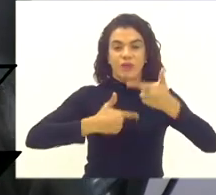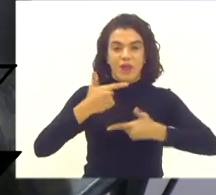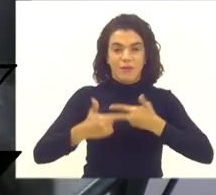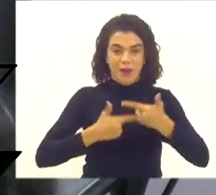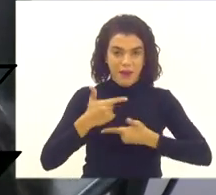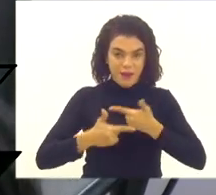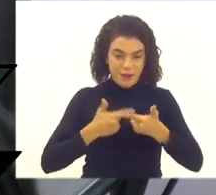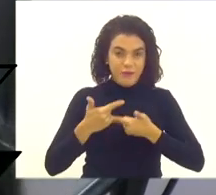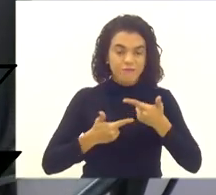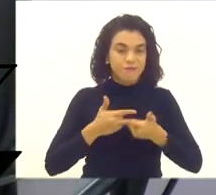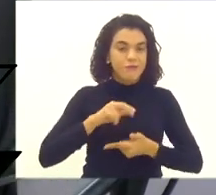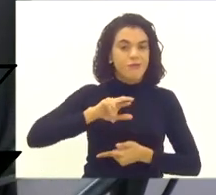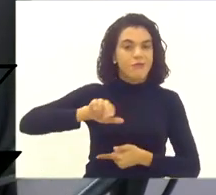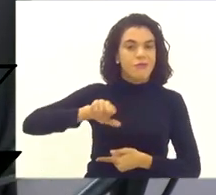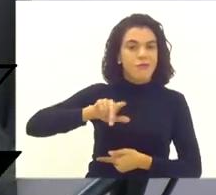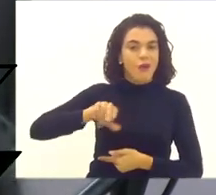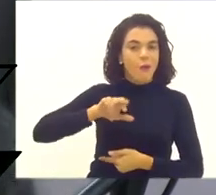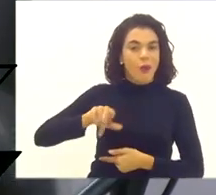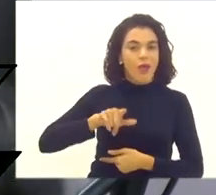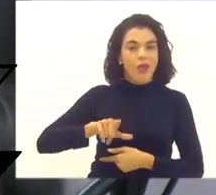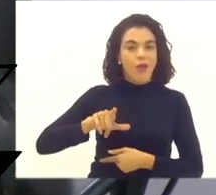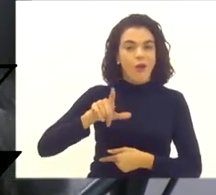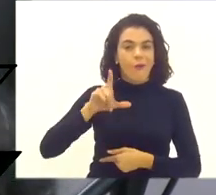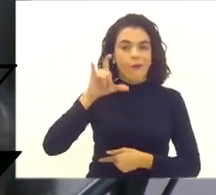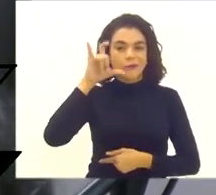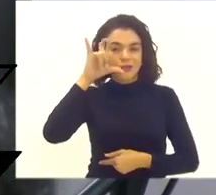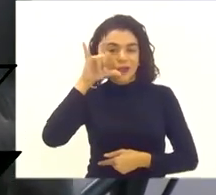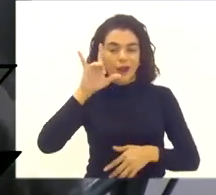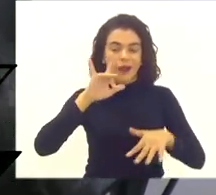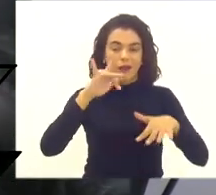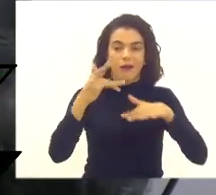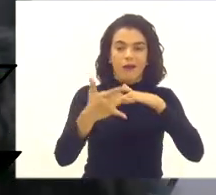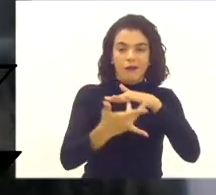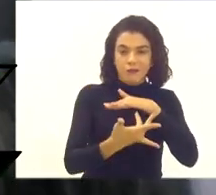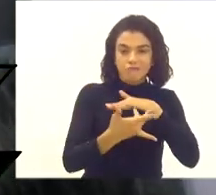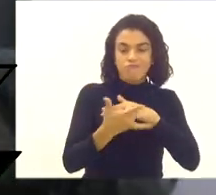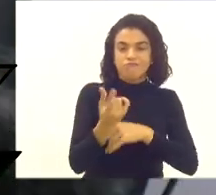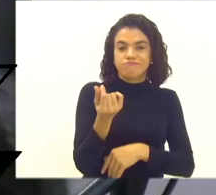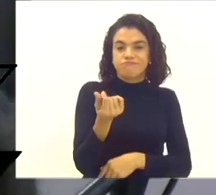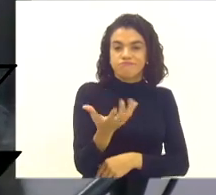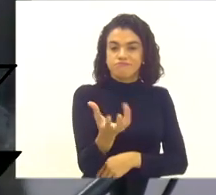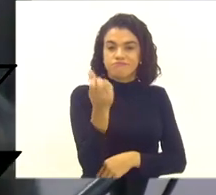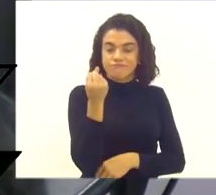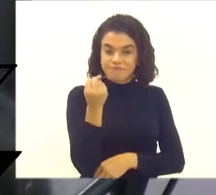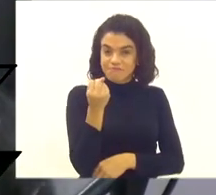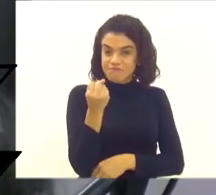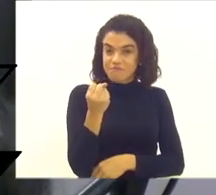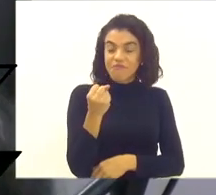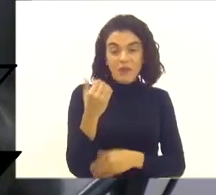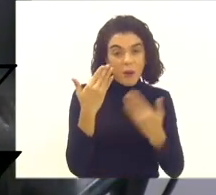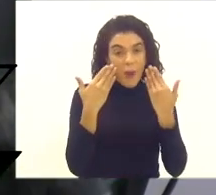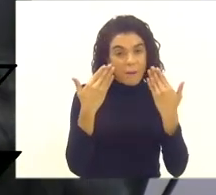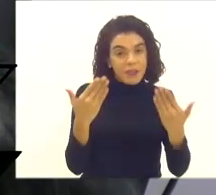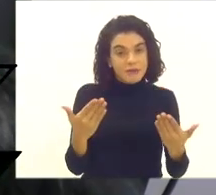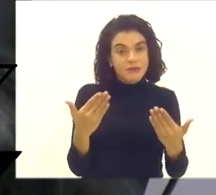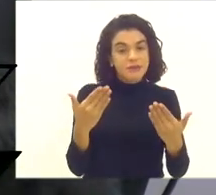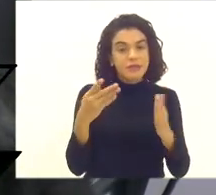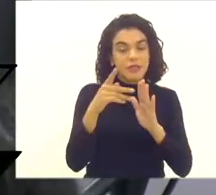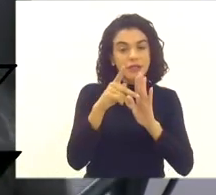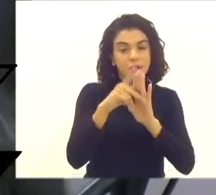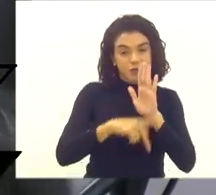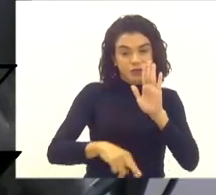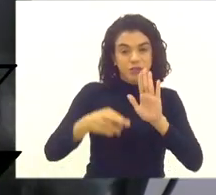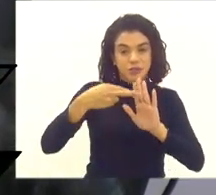né E não uma página e eu apresentei deixa eu colocar aqui eu apresentei